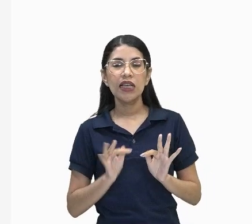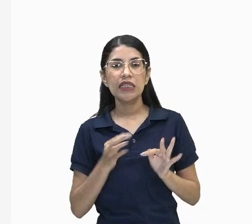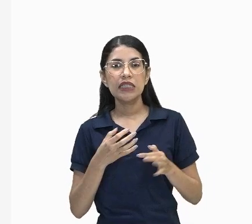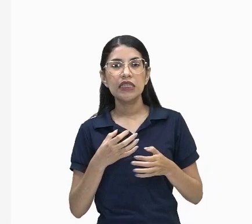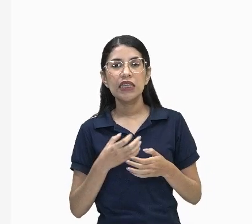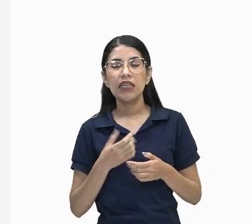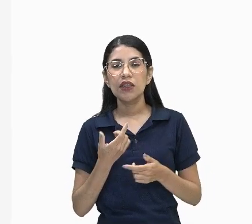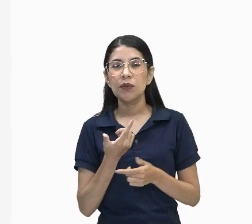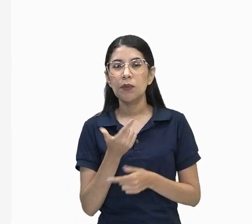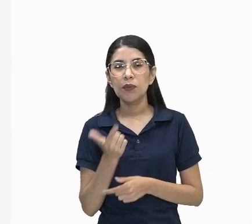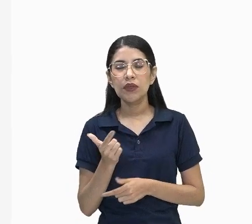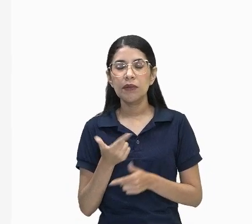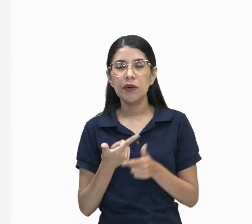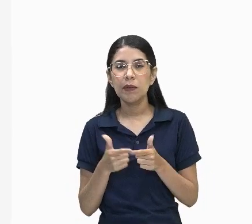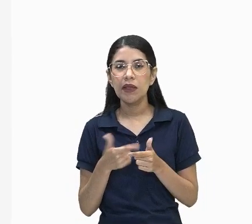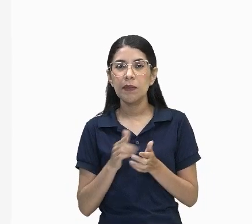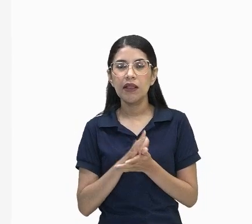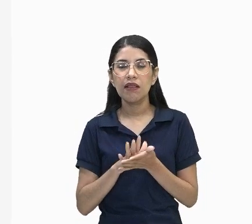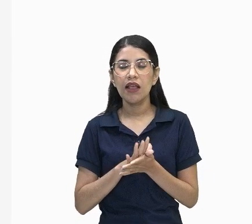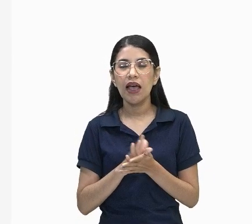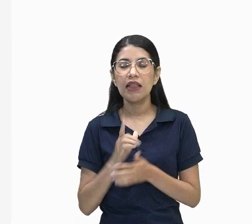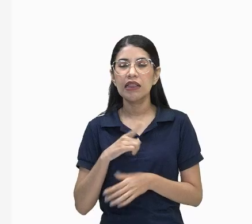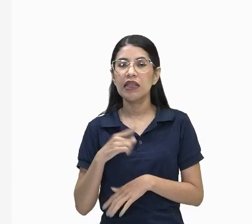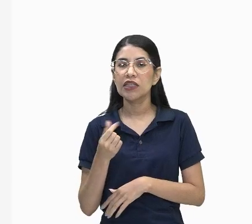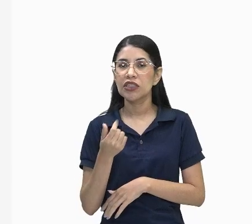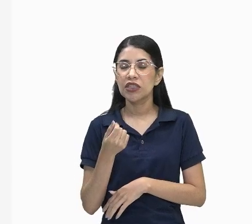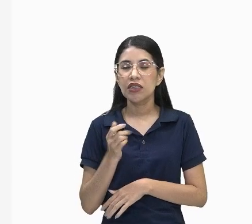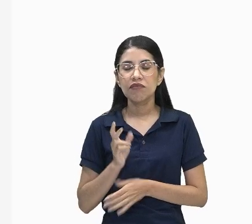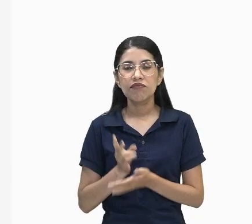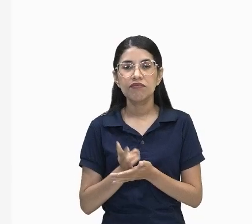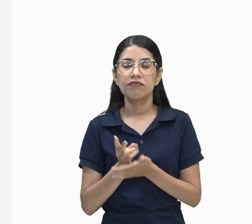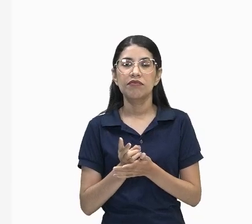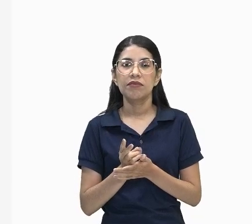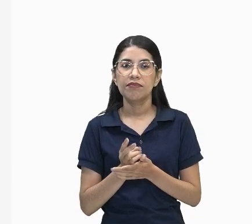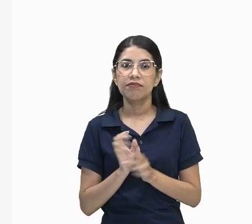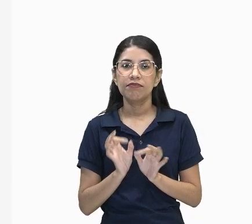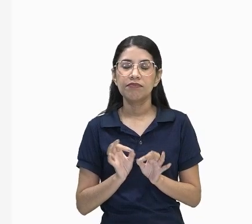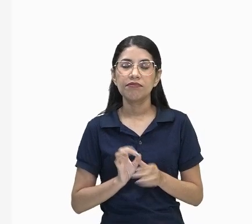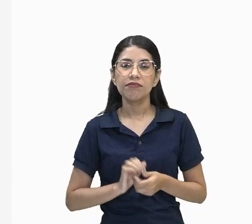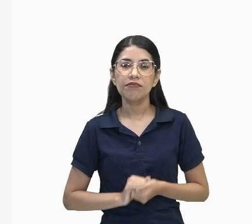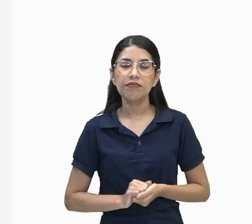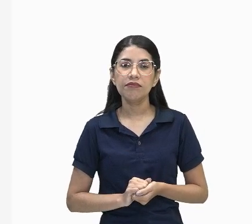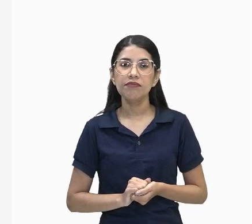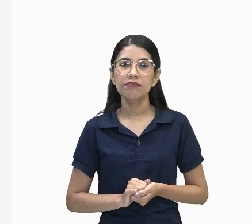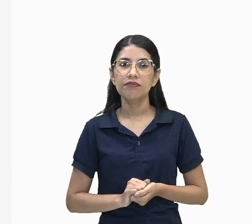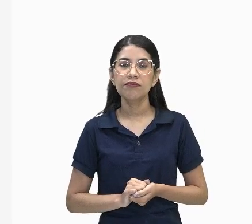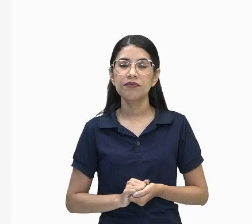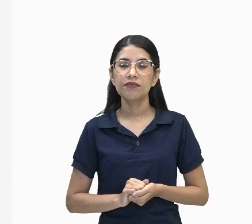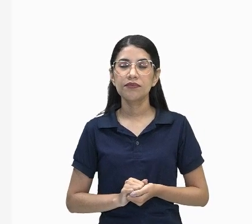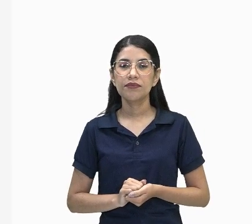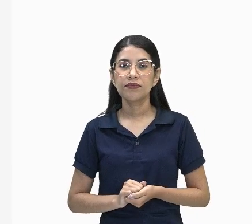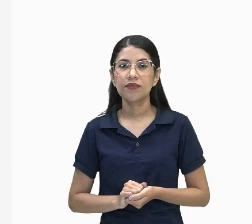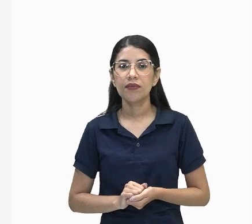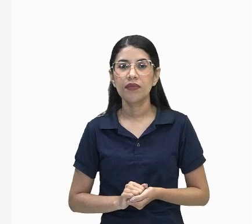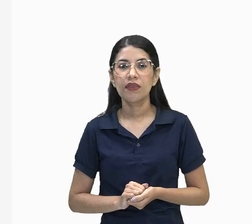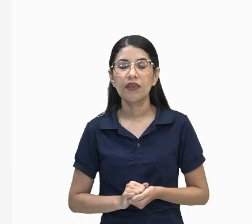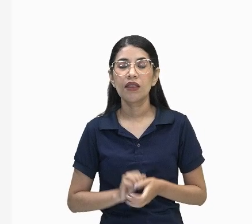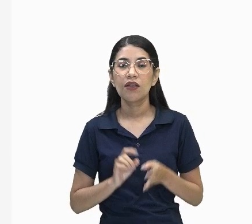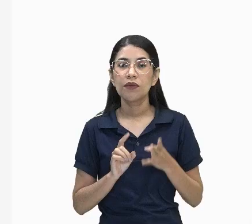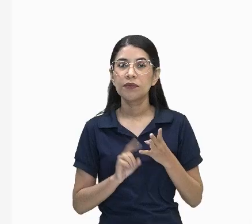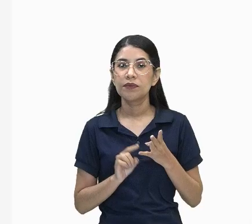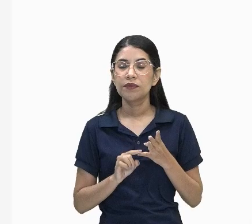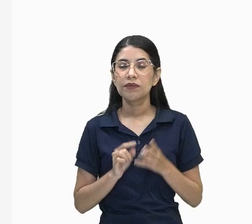ter problemas, de ter sempre dinheiro, né? Essas coisas que ficam mostrando, vida de aparência. Um outro